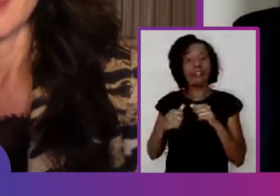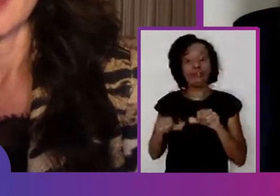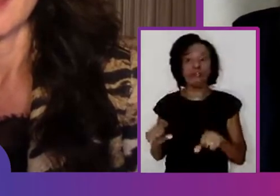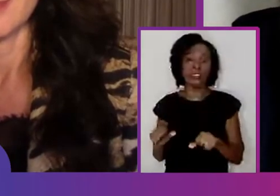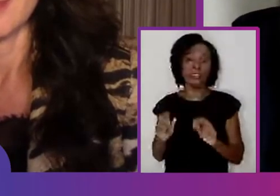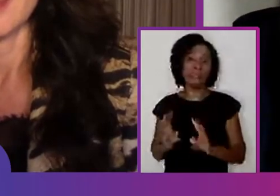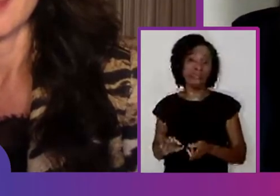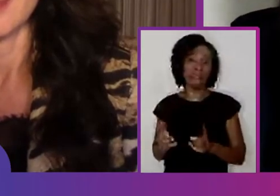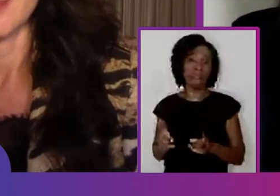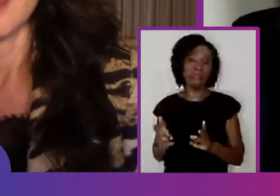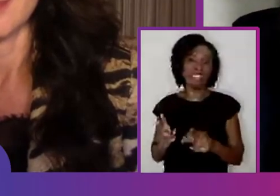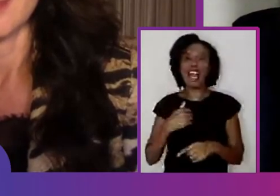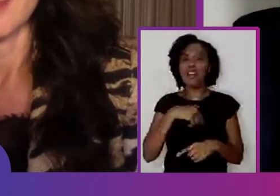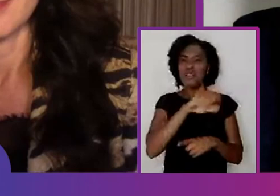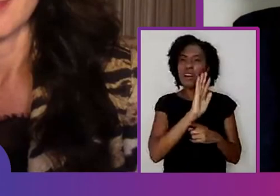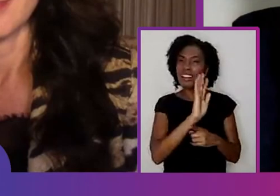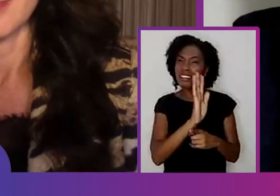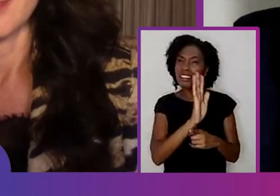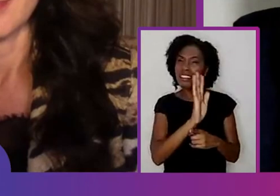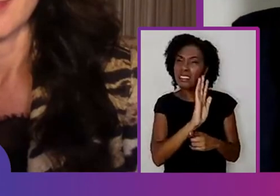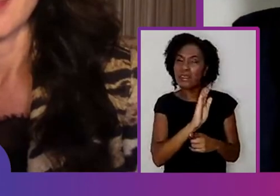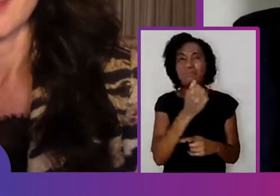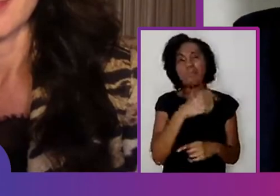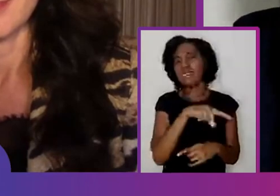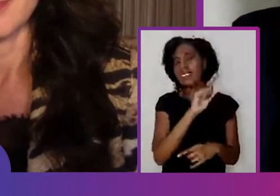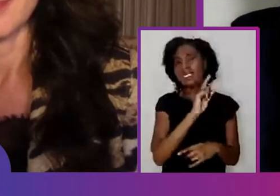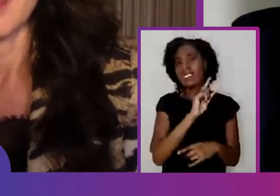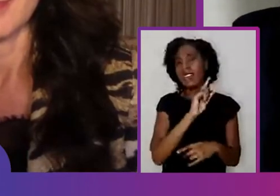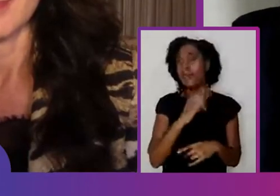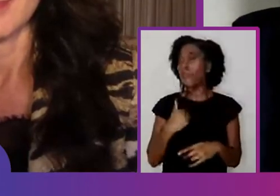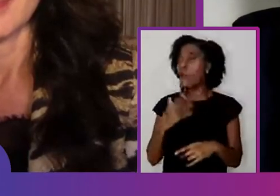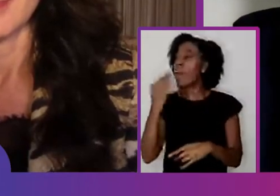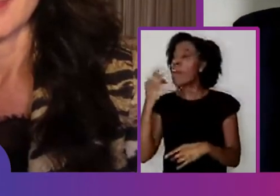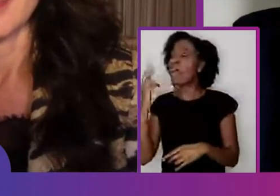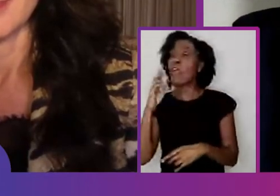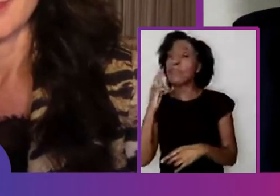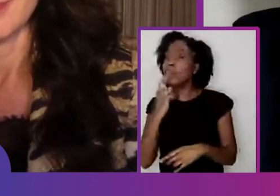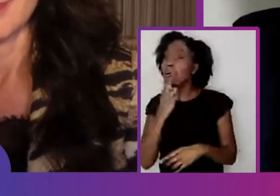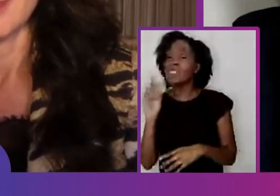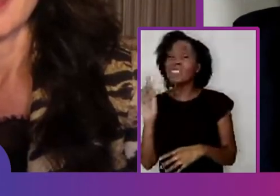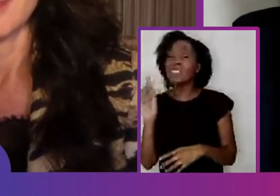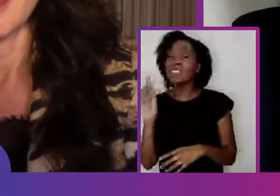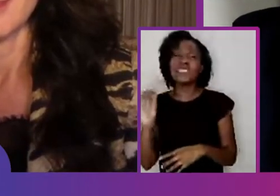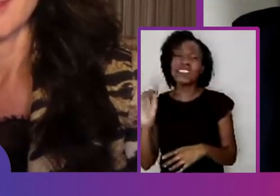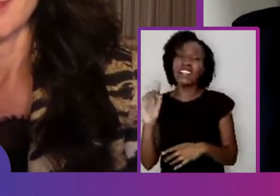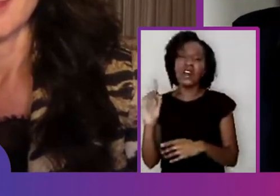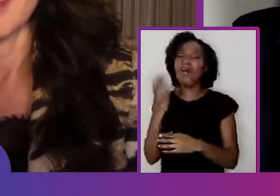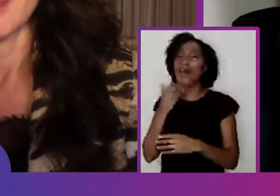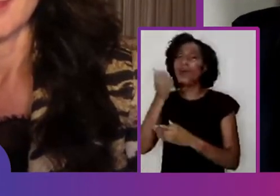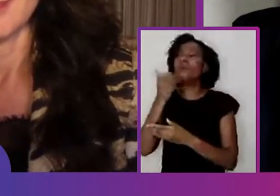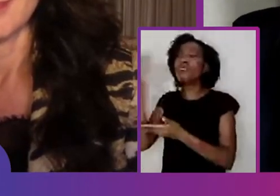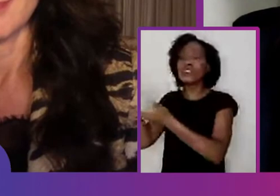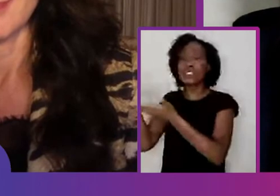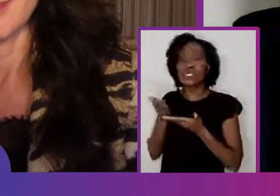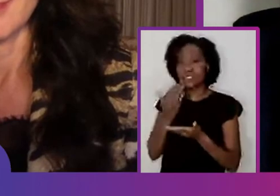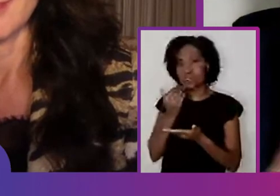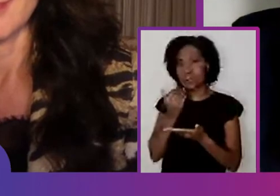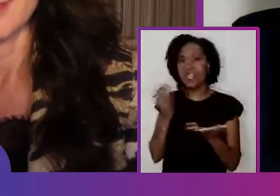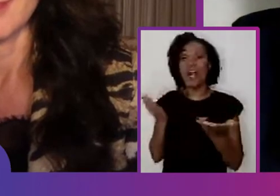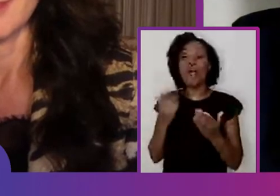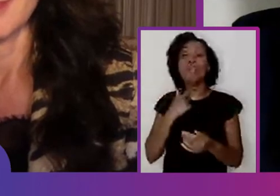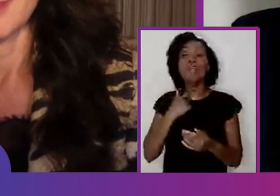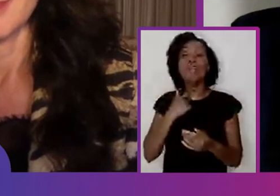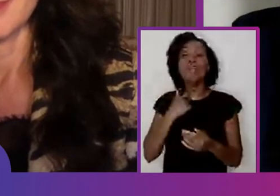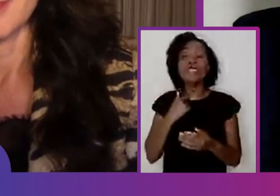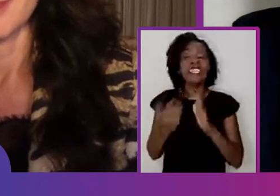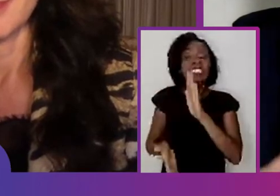negavam, vamos pedir uma coisinha para comer aqui em casa mesmo, ficaram preguiçosas. E agora está todo mundo doido para ir para rua, né? Então o